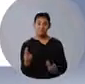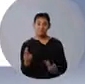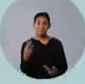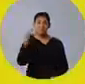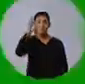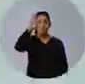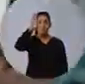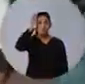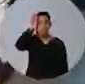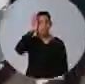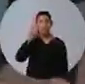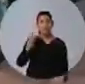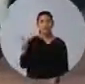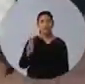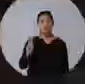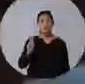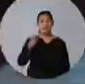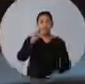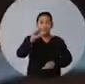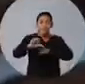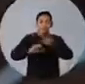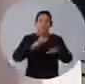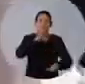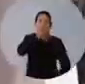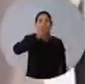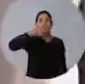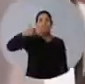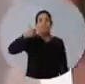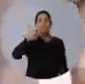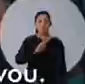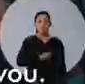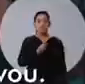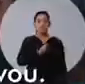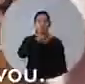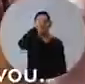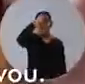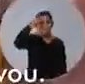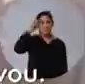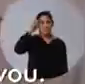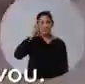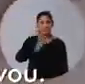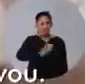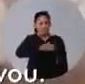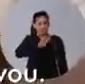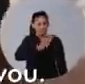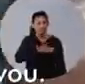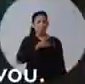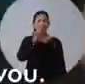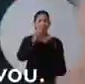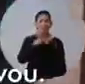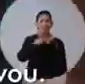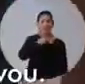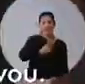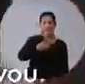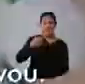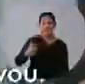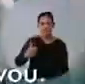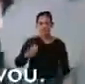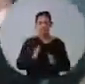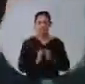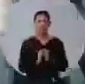Venezuela. A mudança melhora a vida das pessoas. Meu coração é 11, o ar é 11, é